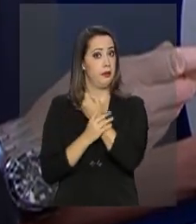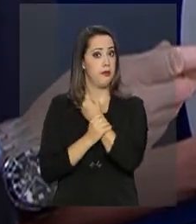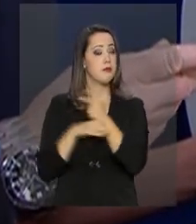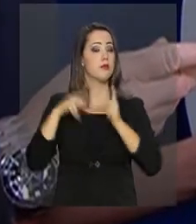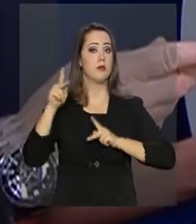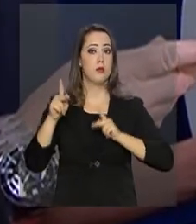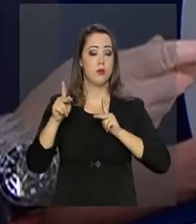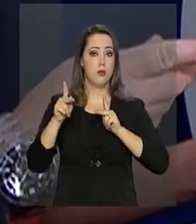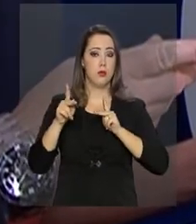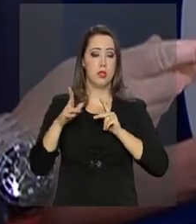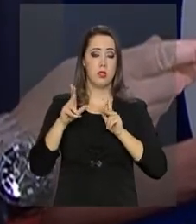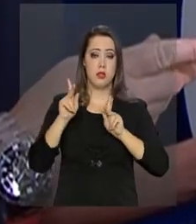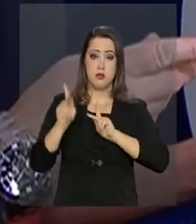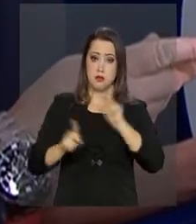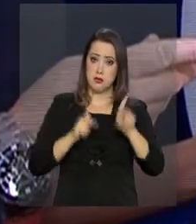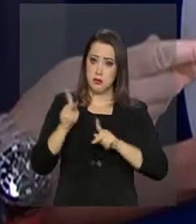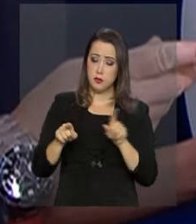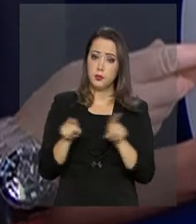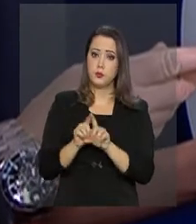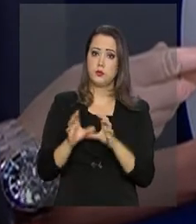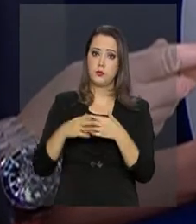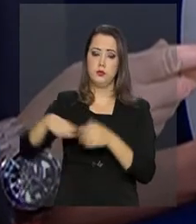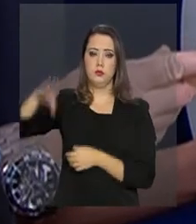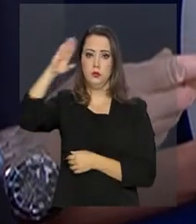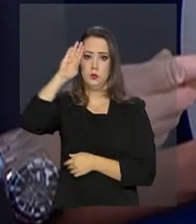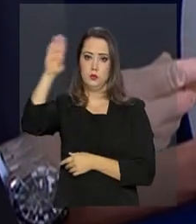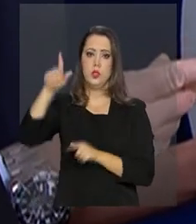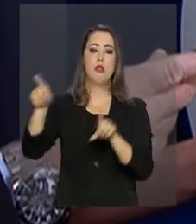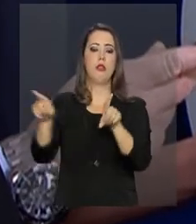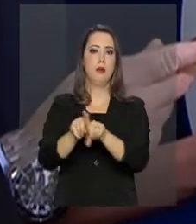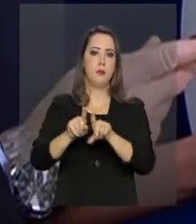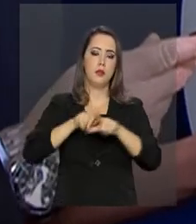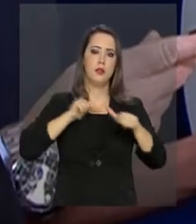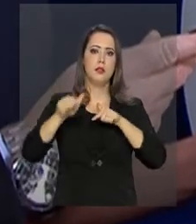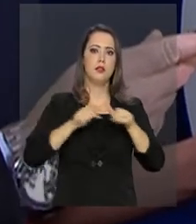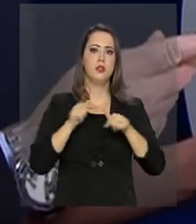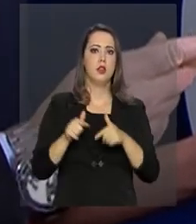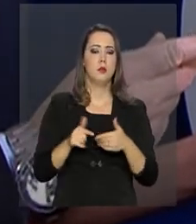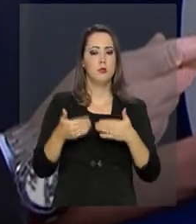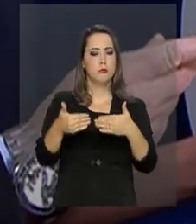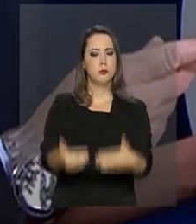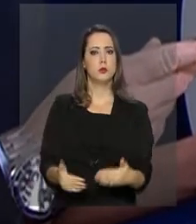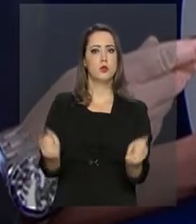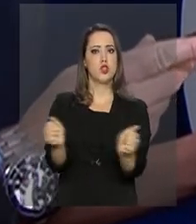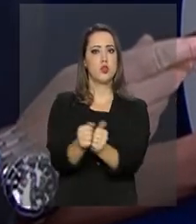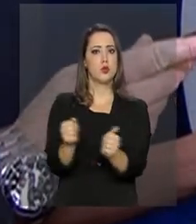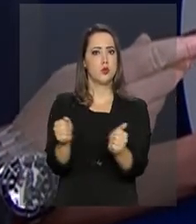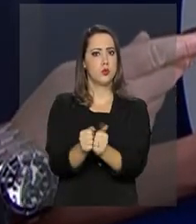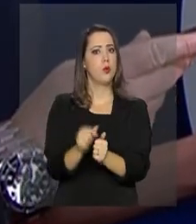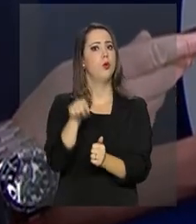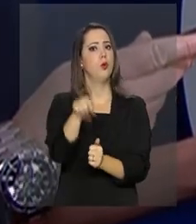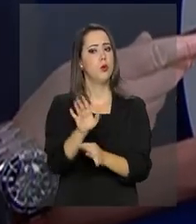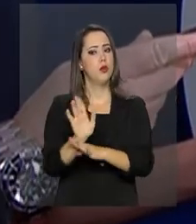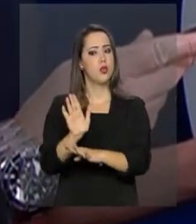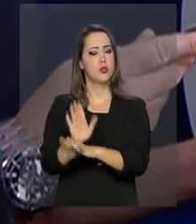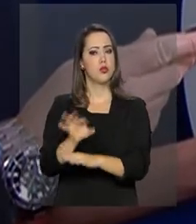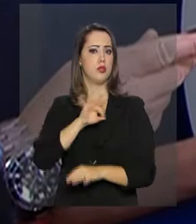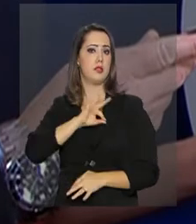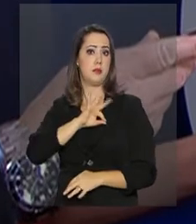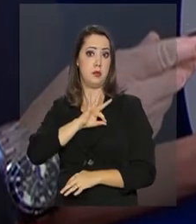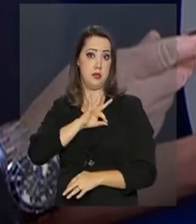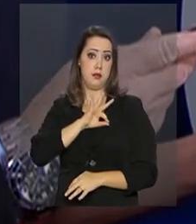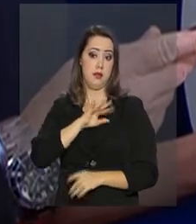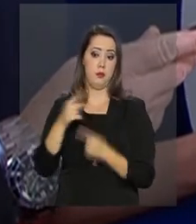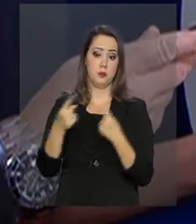últimos tempos as Forças Armadas têm tido uma presença efetiva, não só no auxílio que dá às polícias